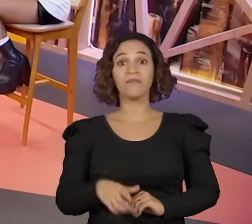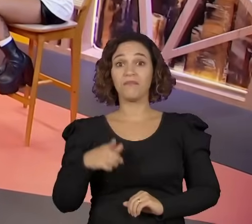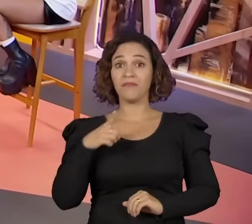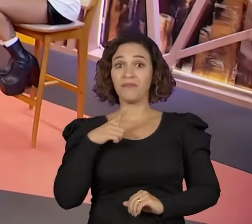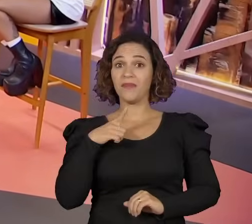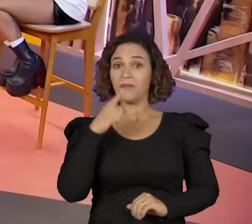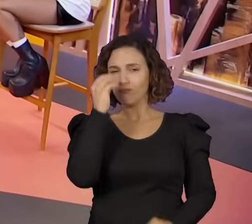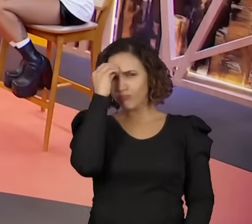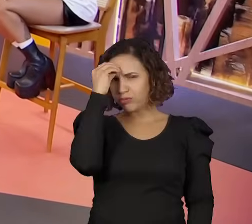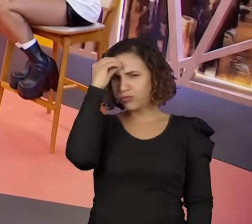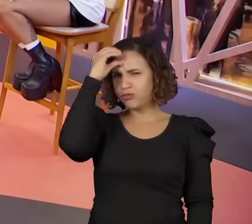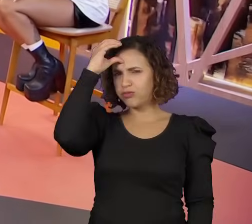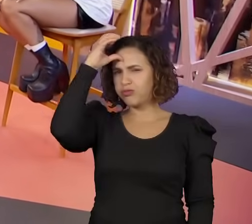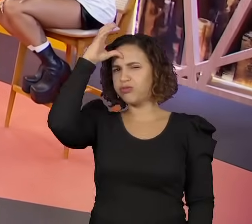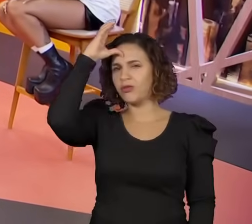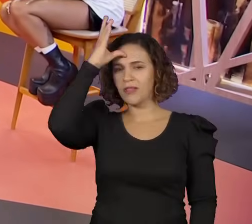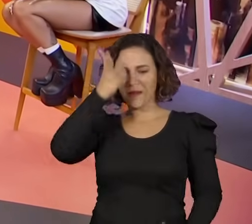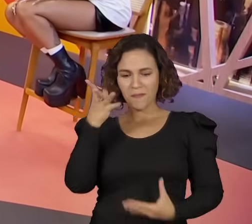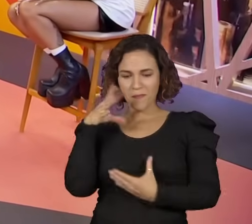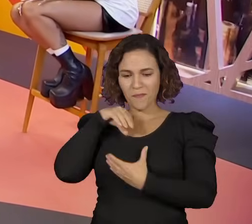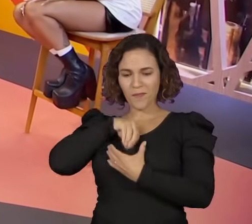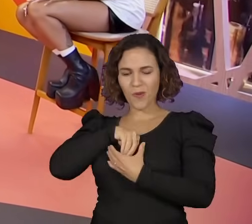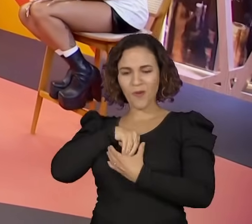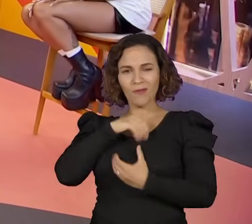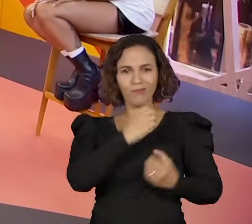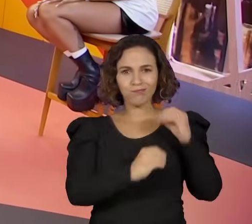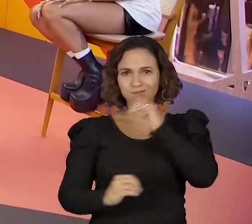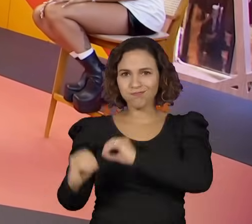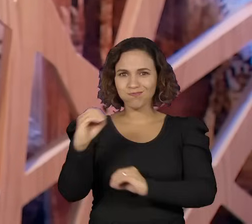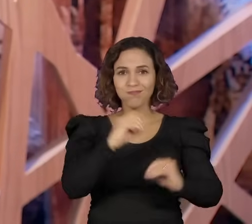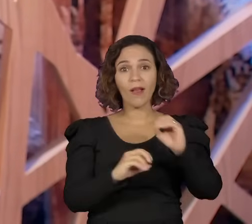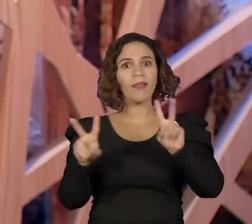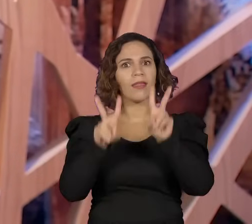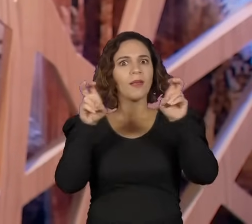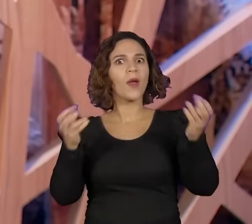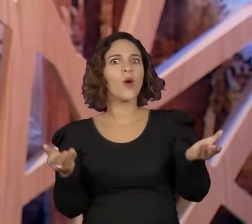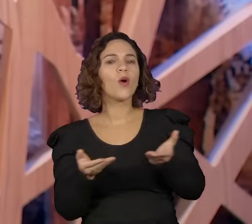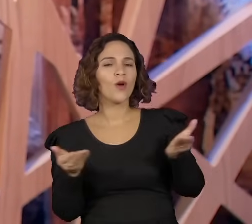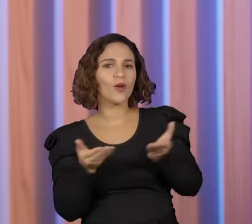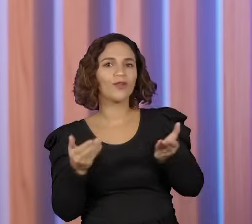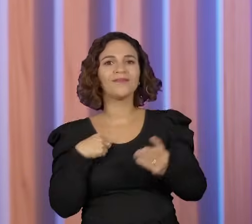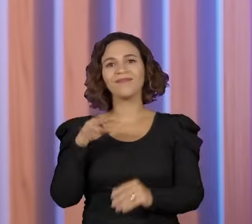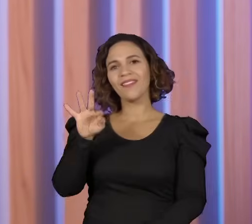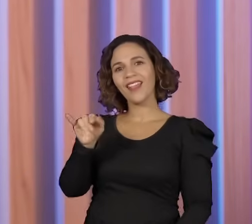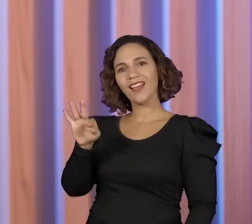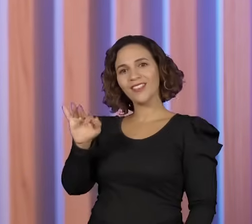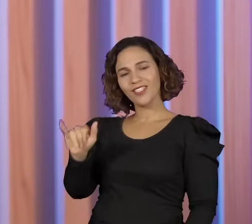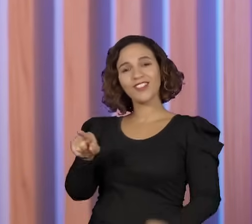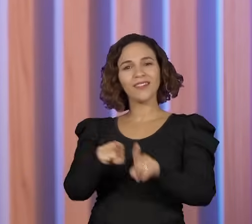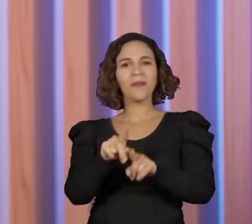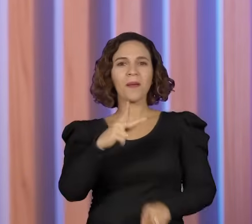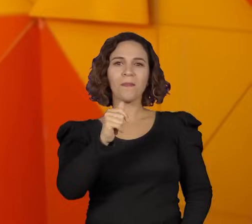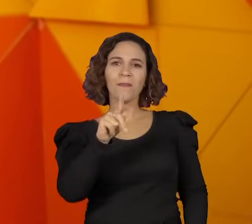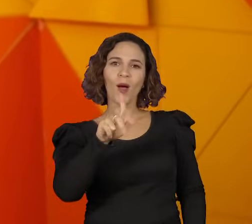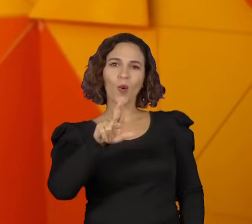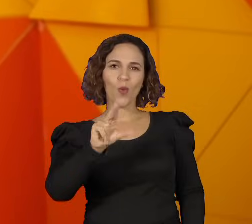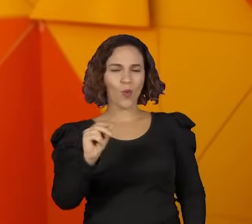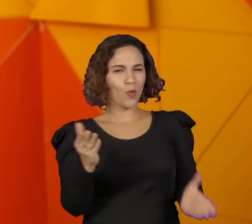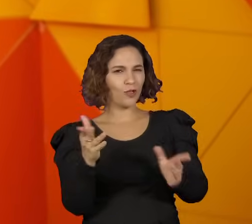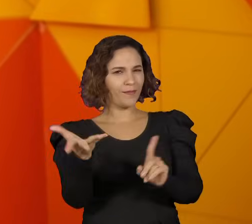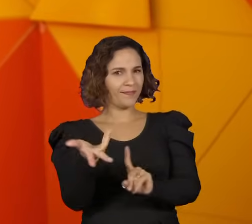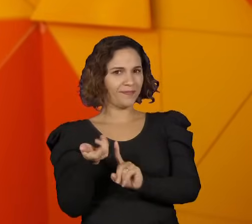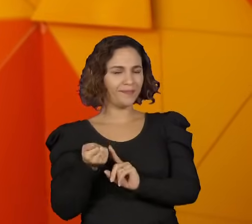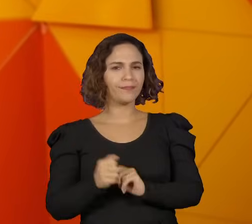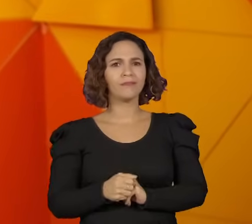Esoterismo é o assunto do Estação Livre de hoje. Eu estou recebendo aqui Tati Lisbon, a Papisa, e o Paulo Silva.